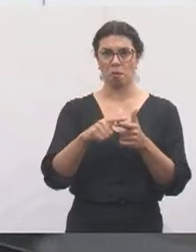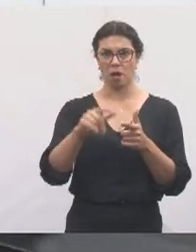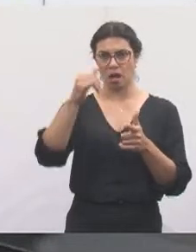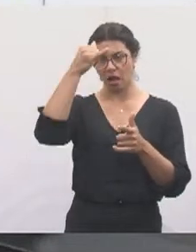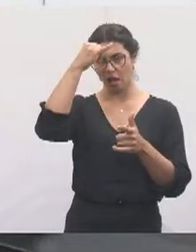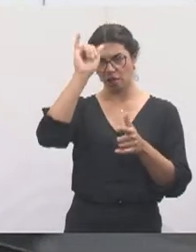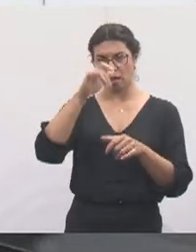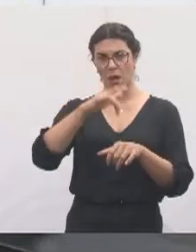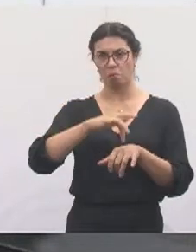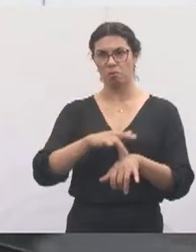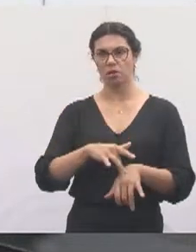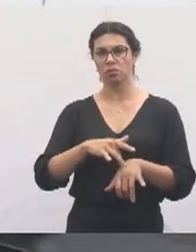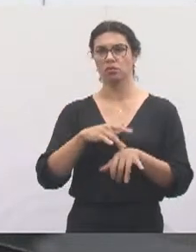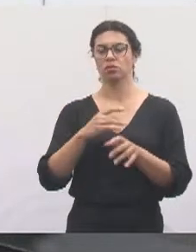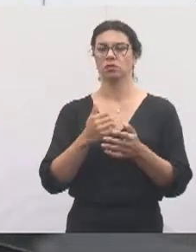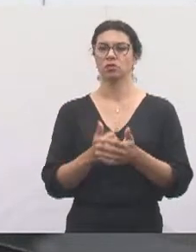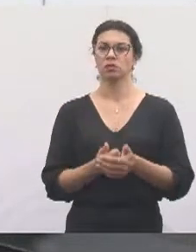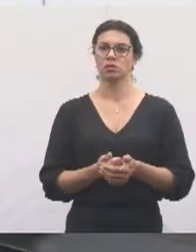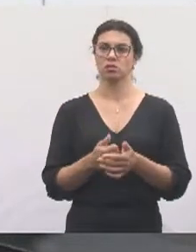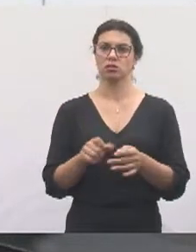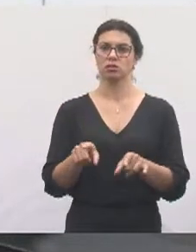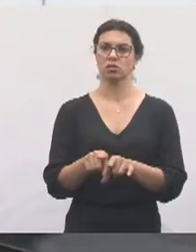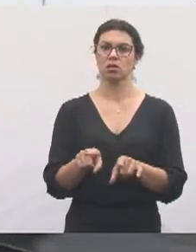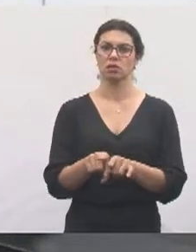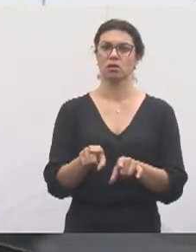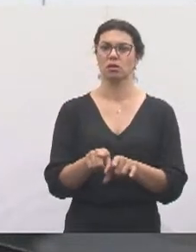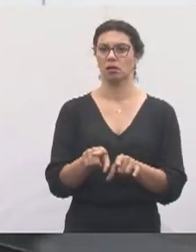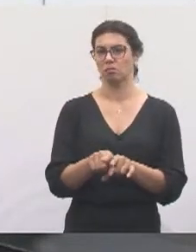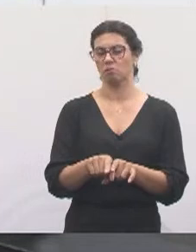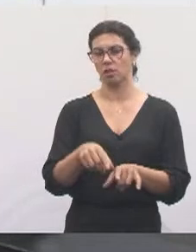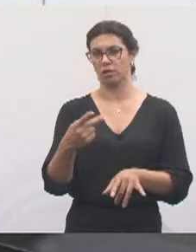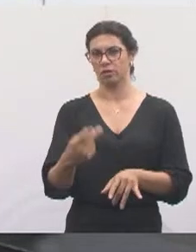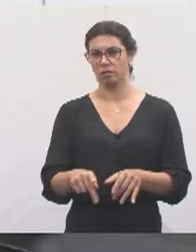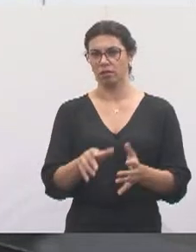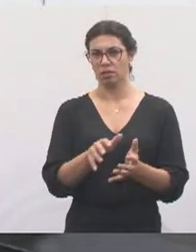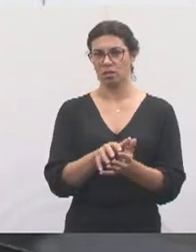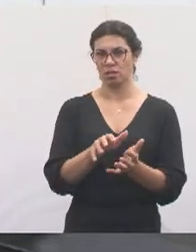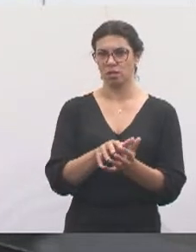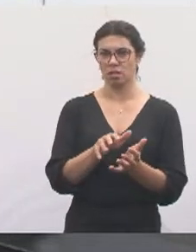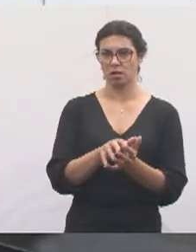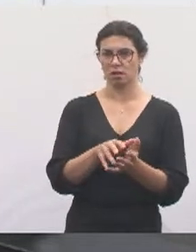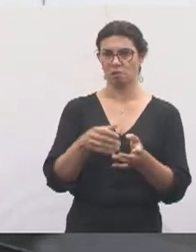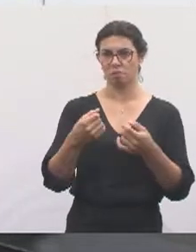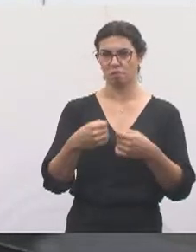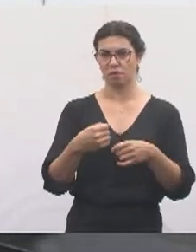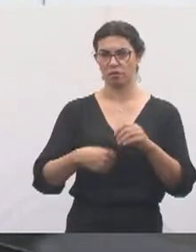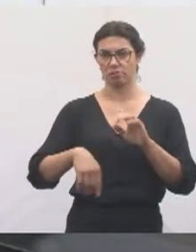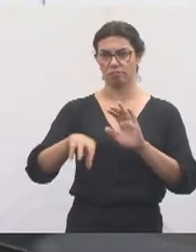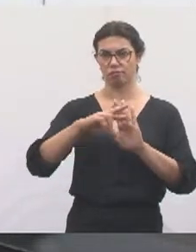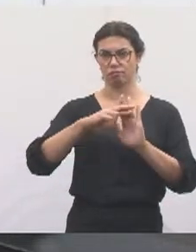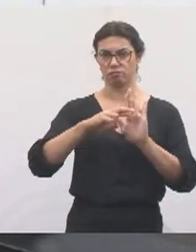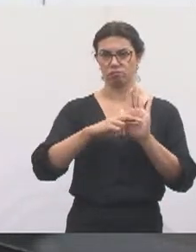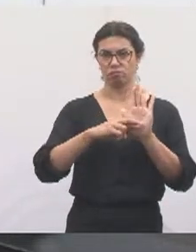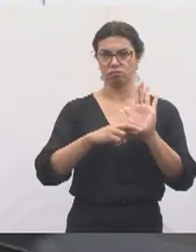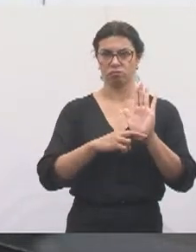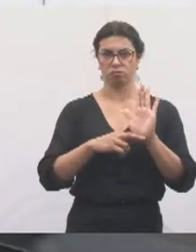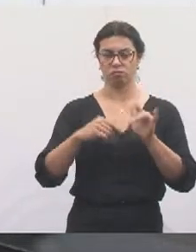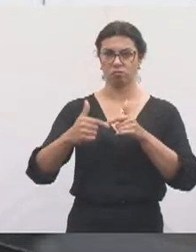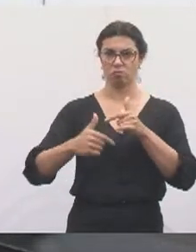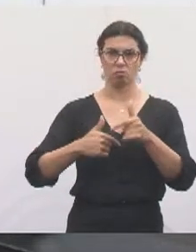prejuízo maioria enviar informações necessárias com coronabr de